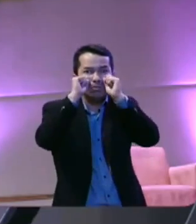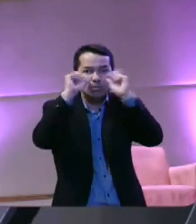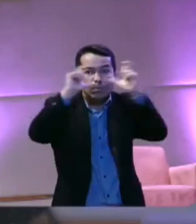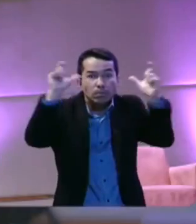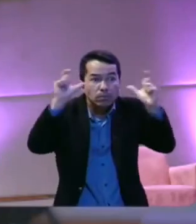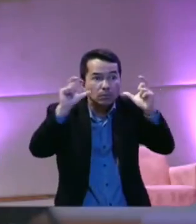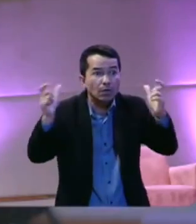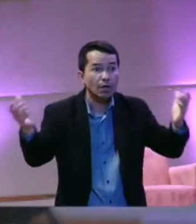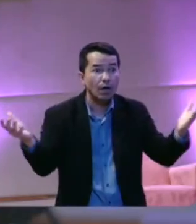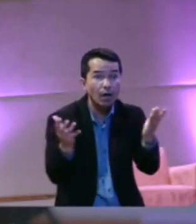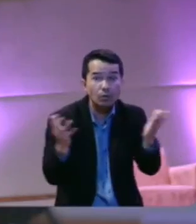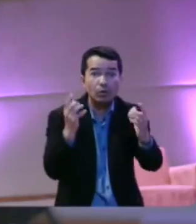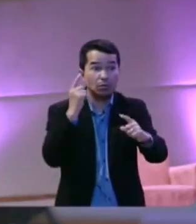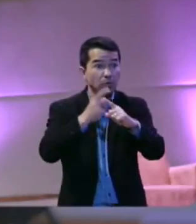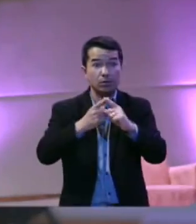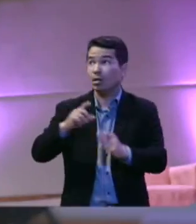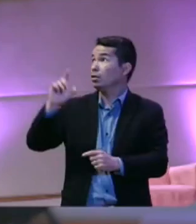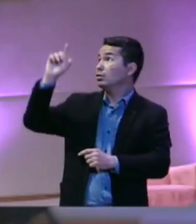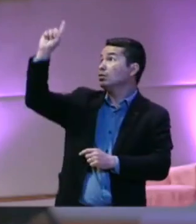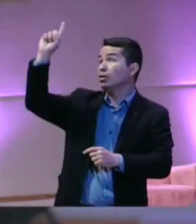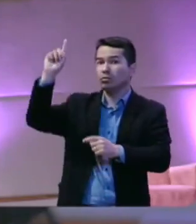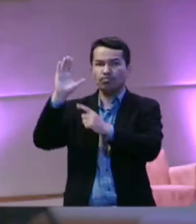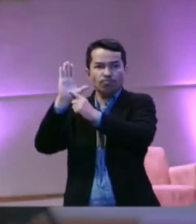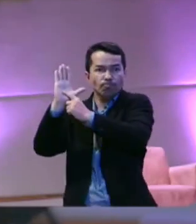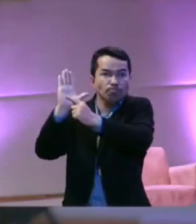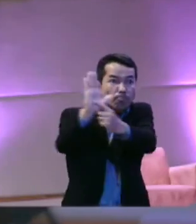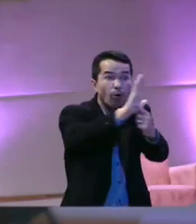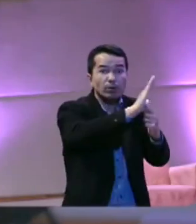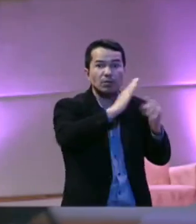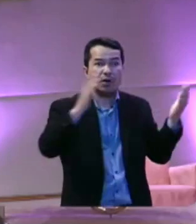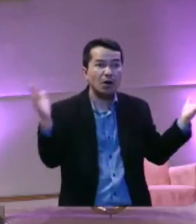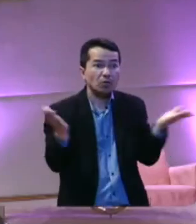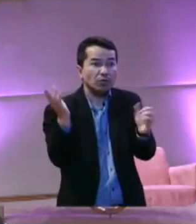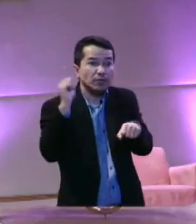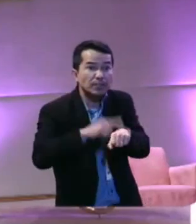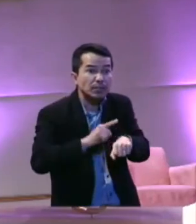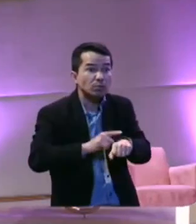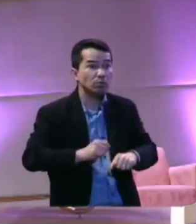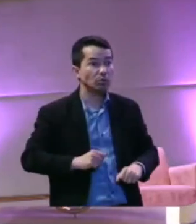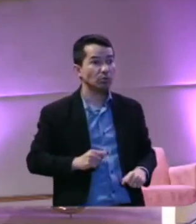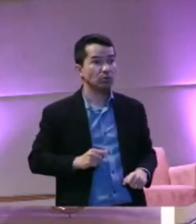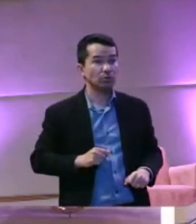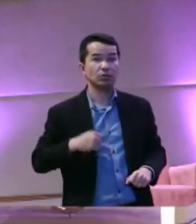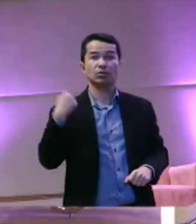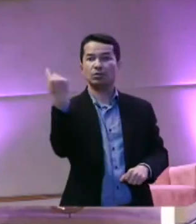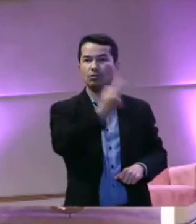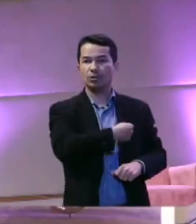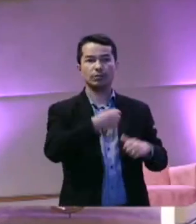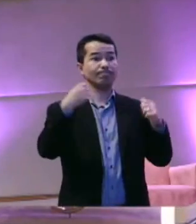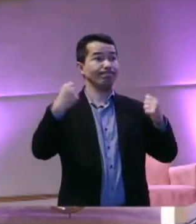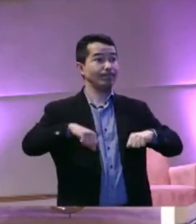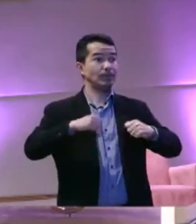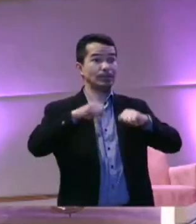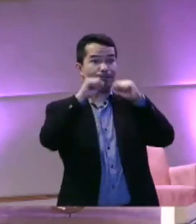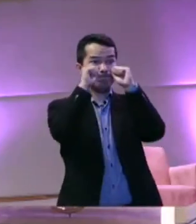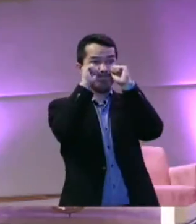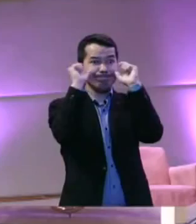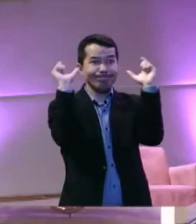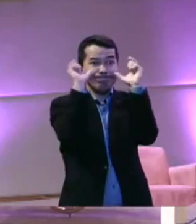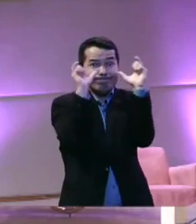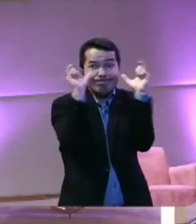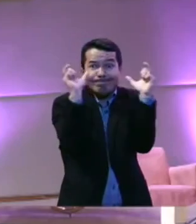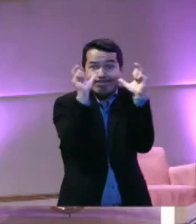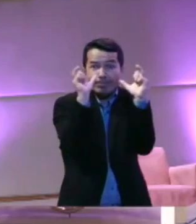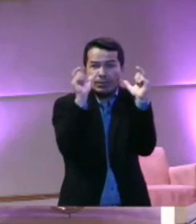o que o Espírito está dizendo à igreja. Nós precisamos estar atento. Eu li uma frase